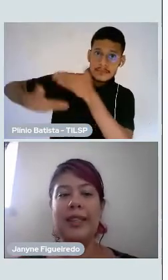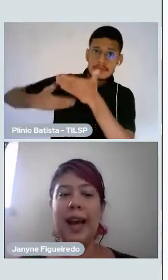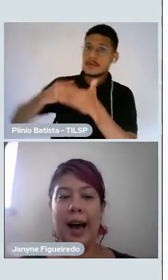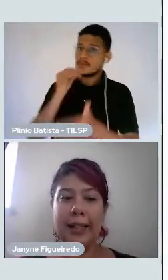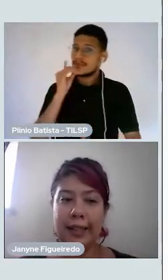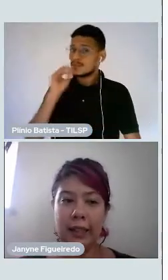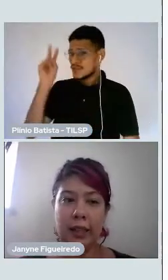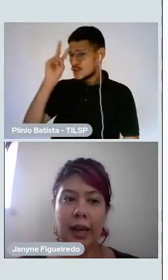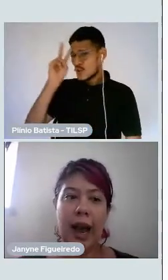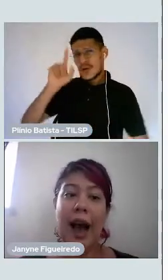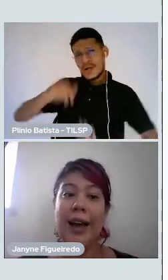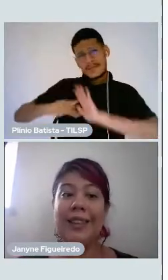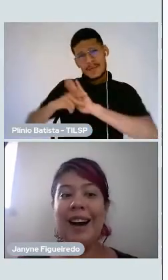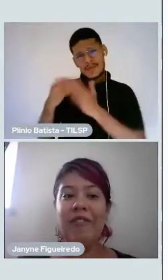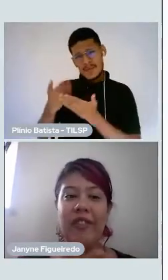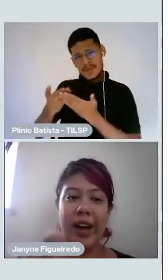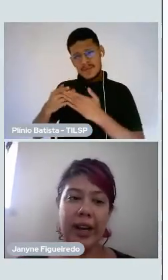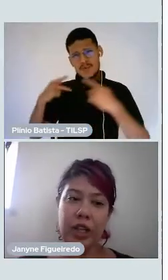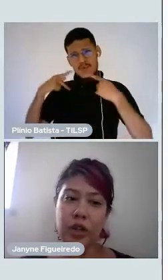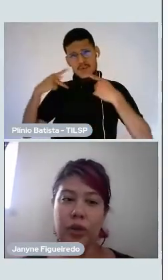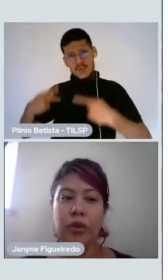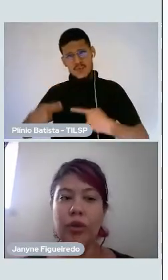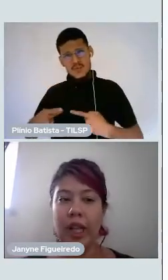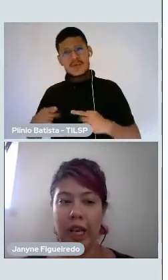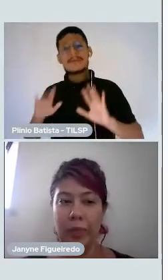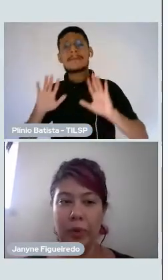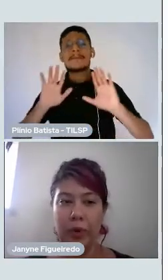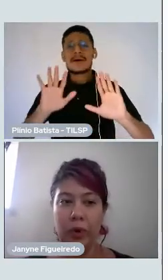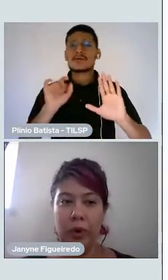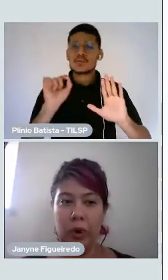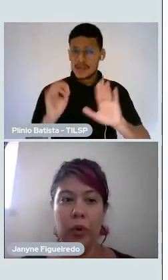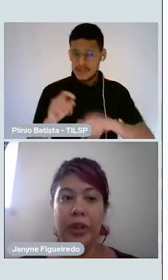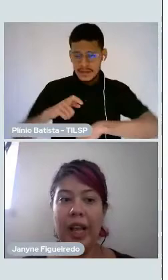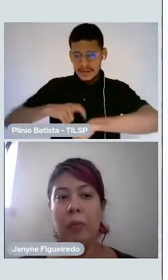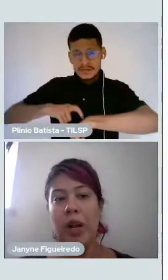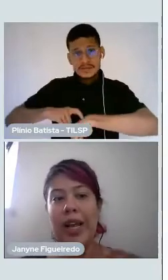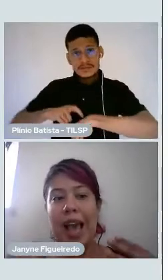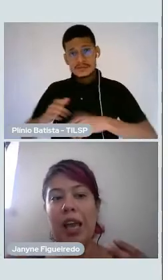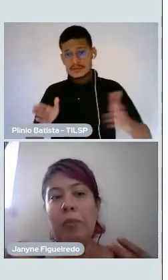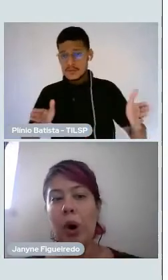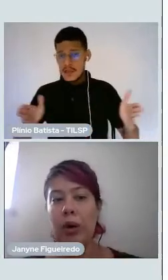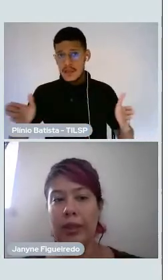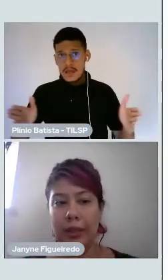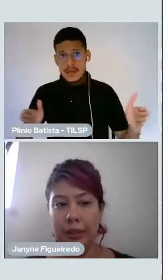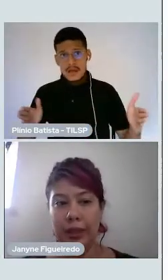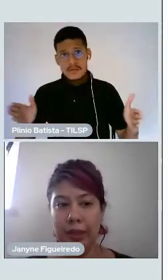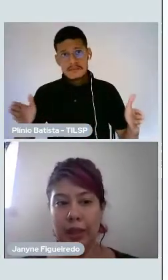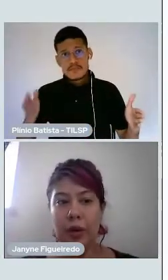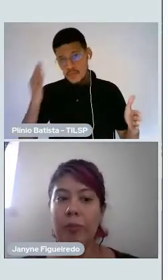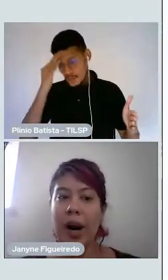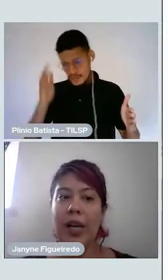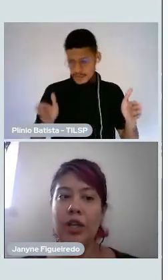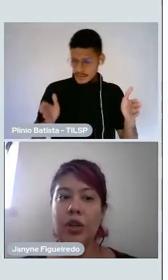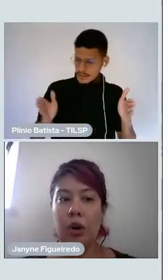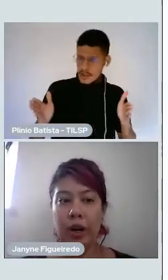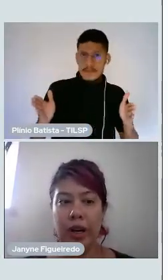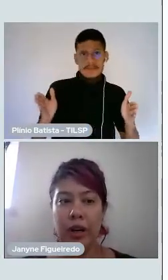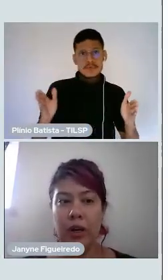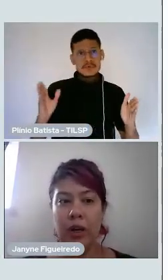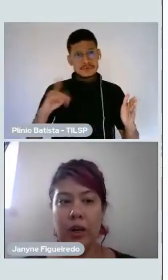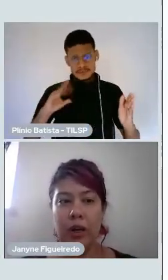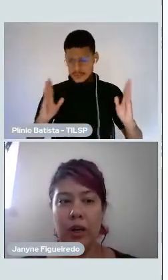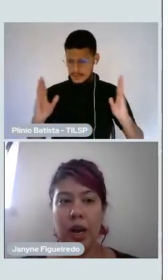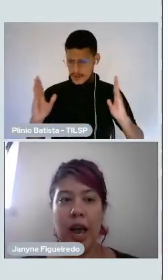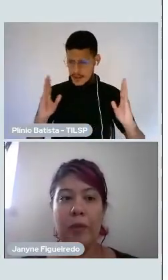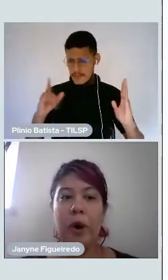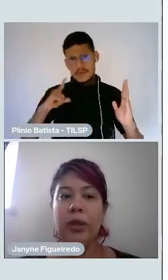da humanidade através do tempo. O tempo ele é importante para a